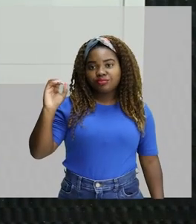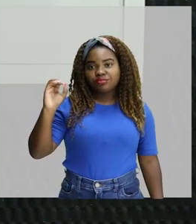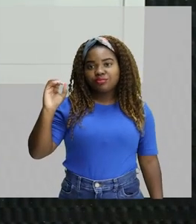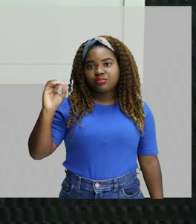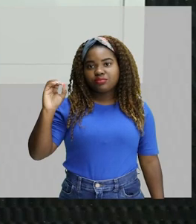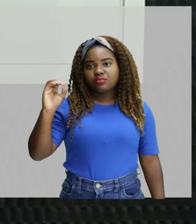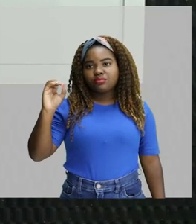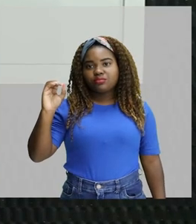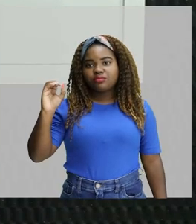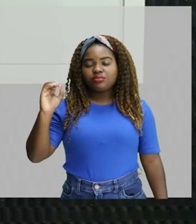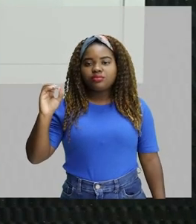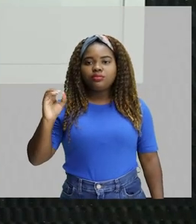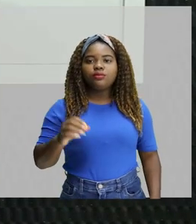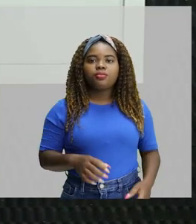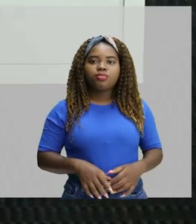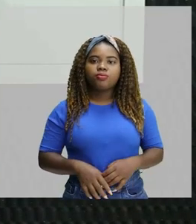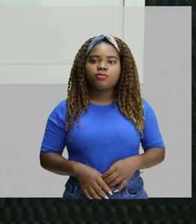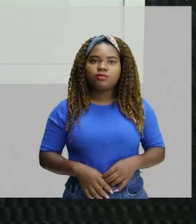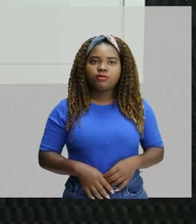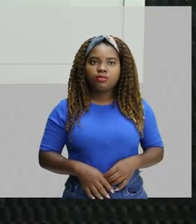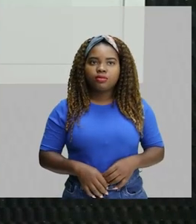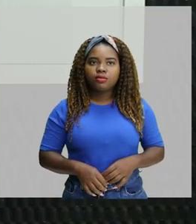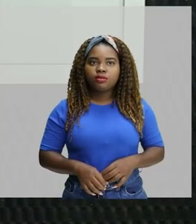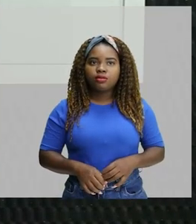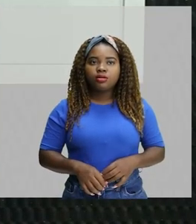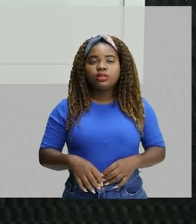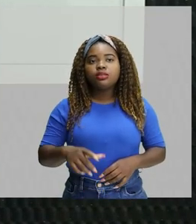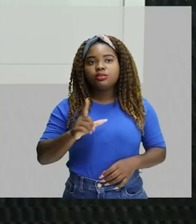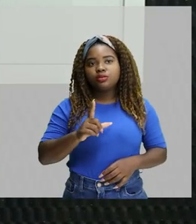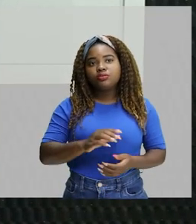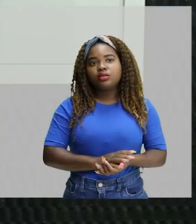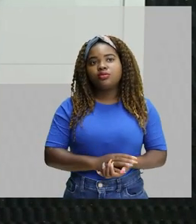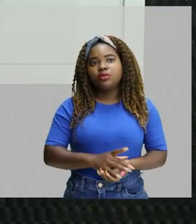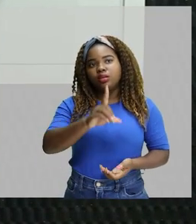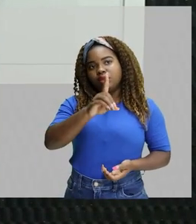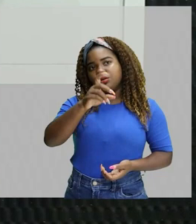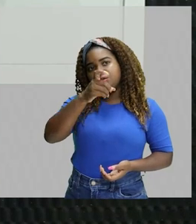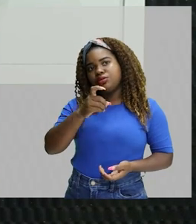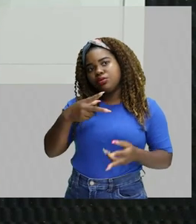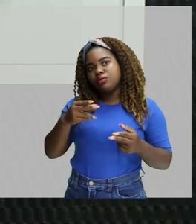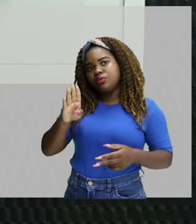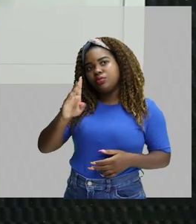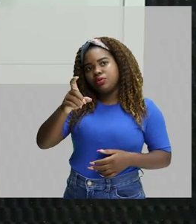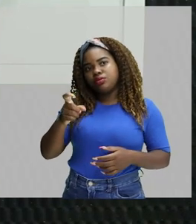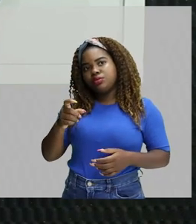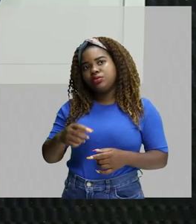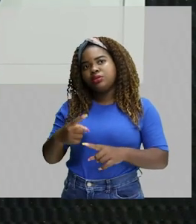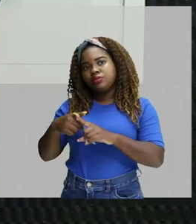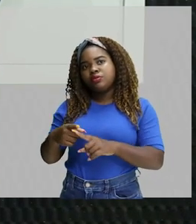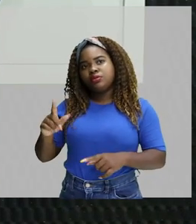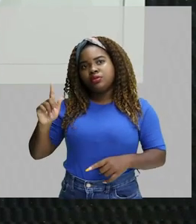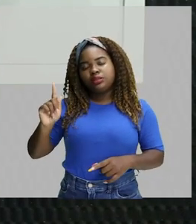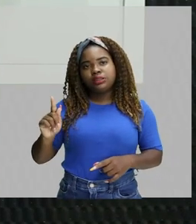DX vai ser igual a esse polinom BX somente igual ao BX vezes o q